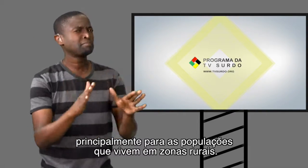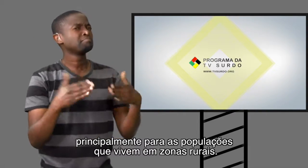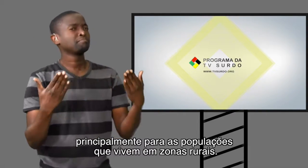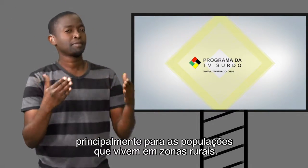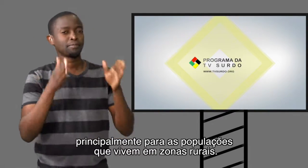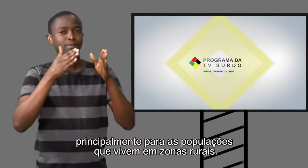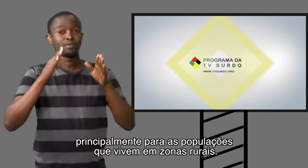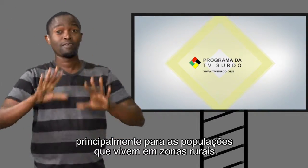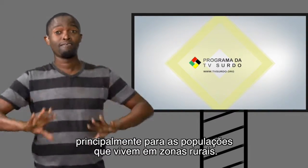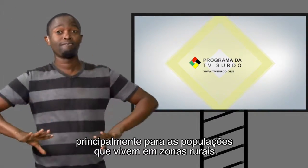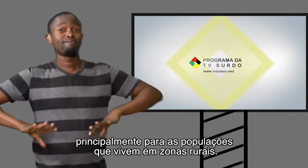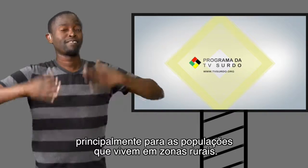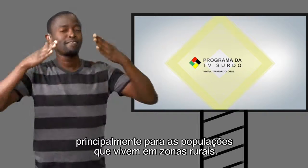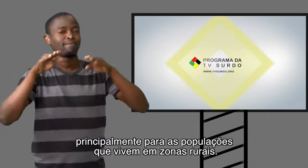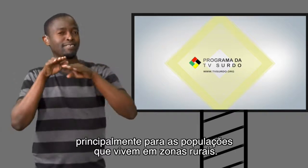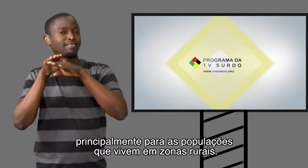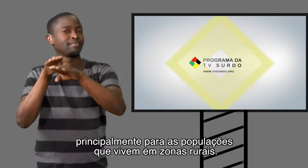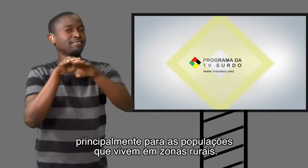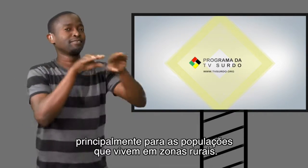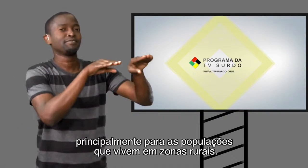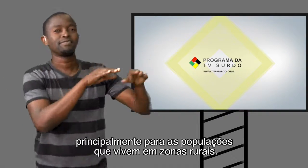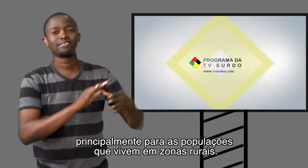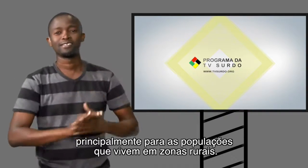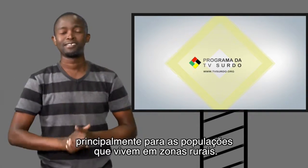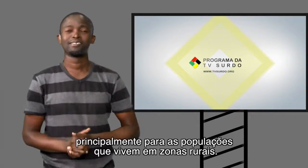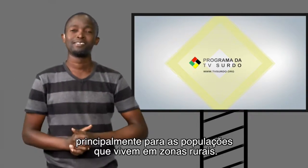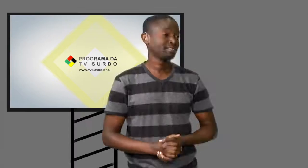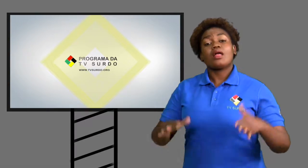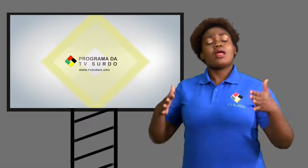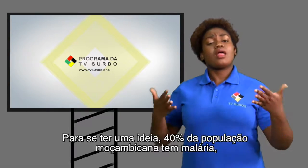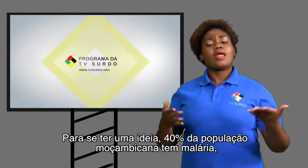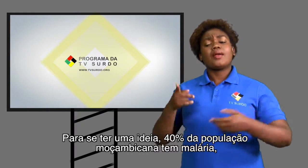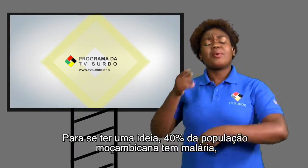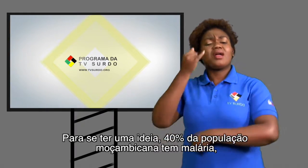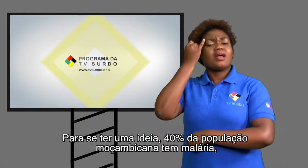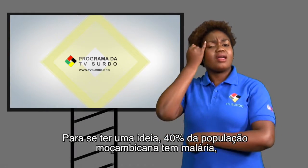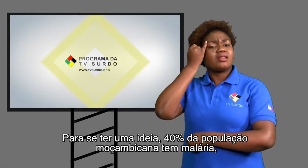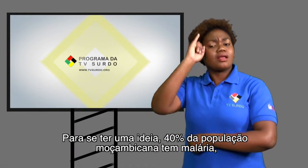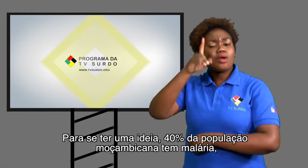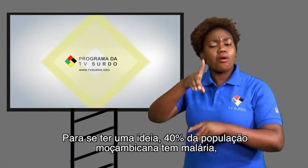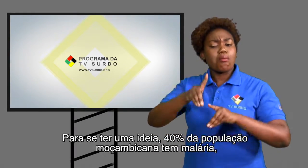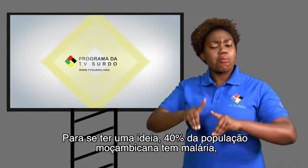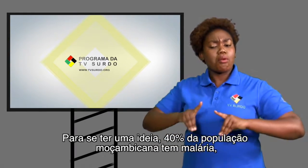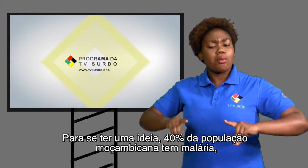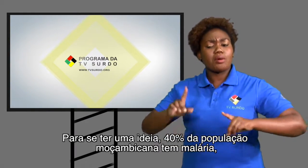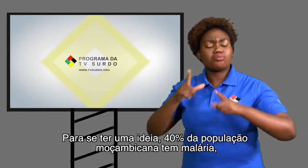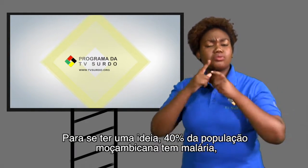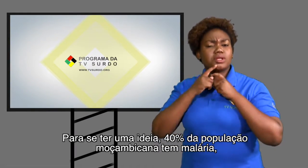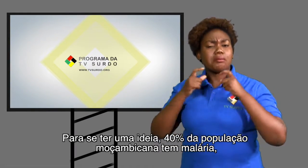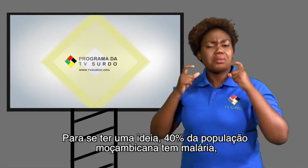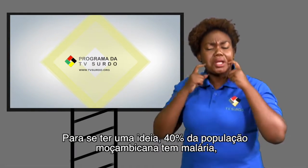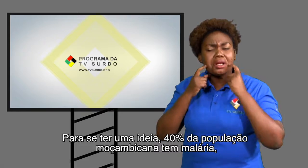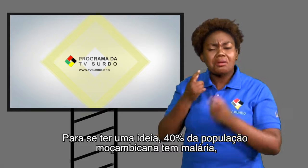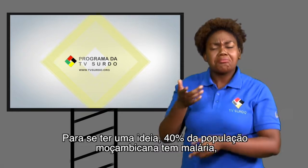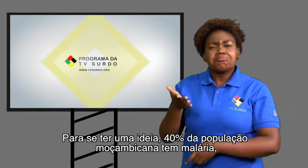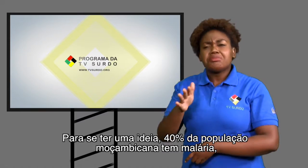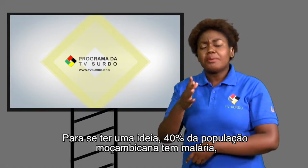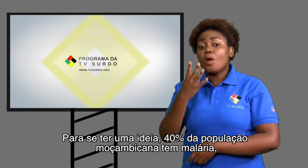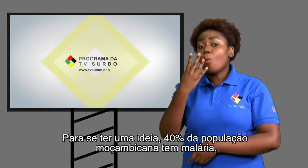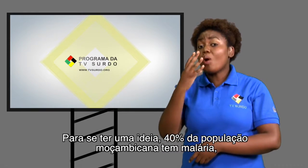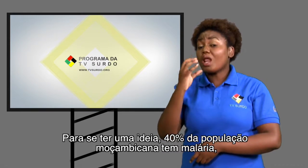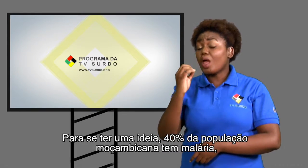populações que vivem em zonas rurais. Para se ter uma ideia, 40% da